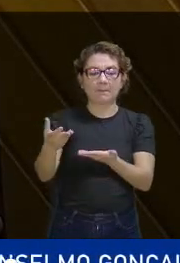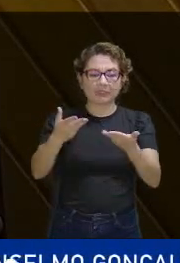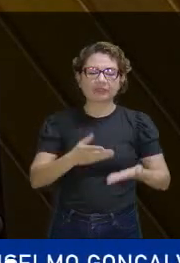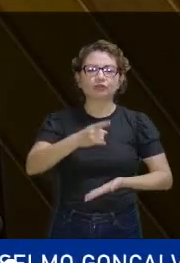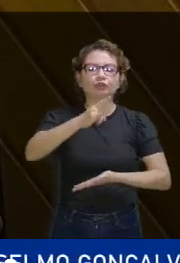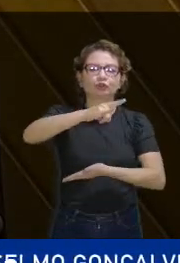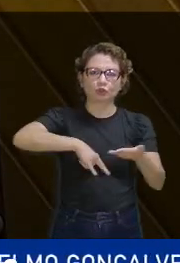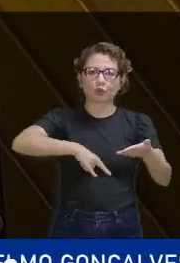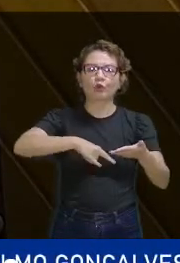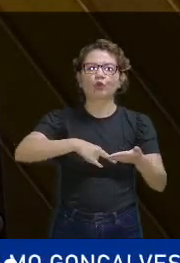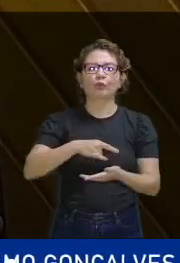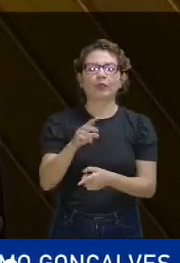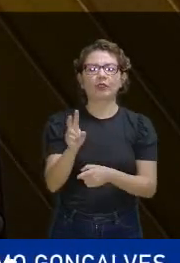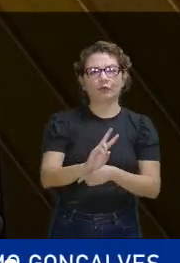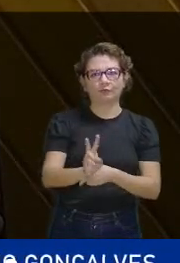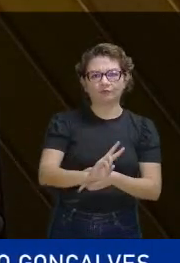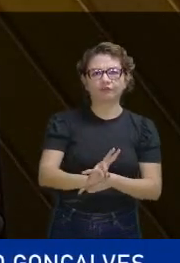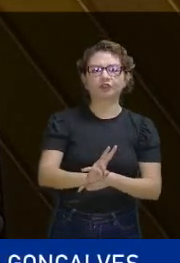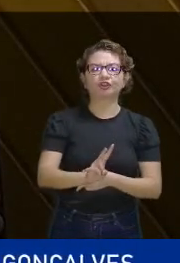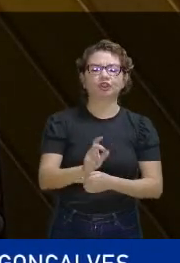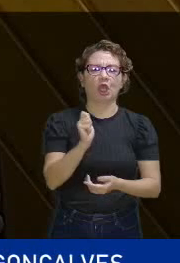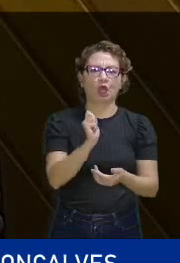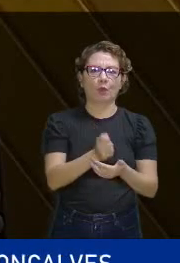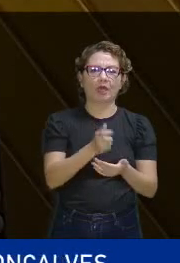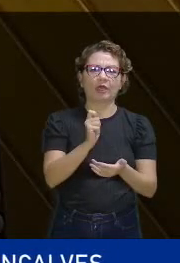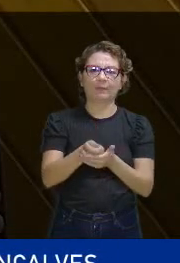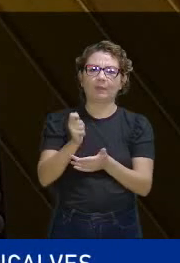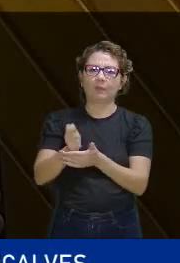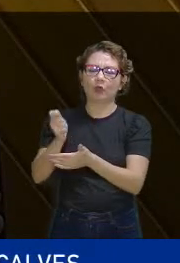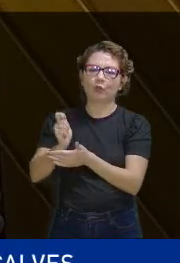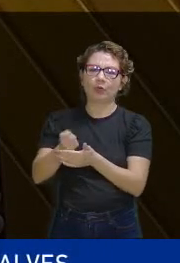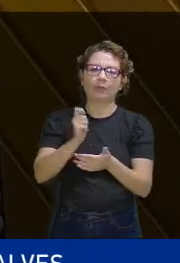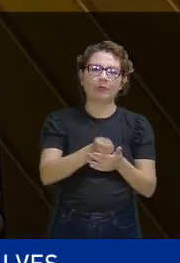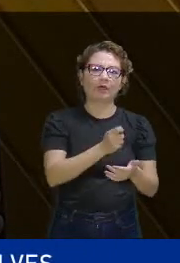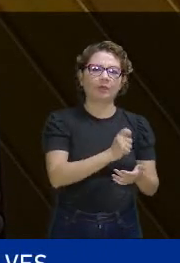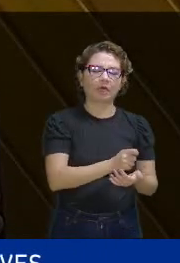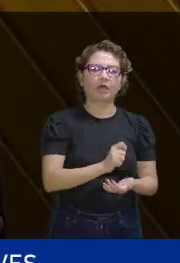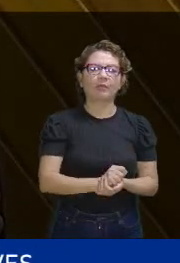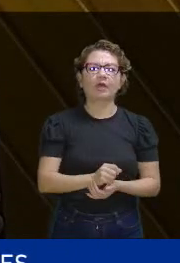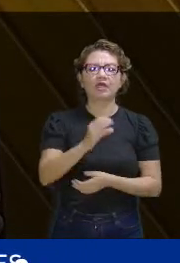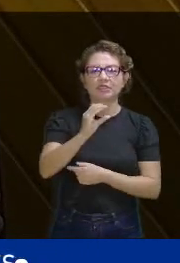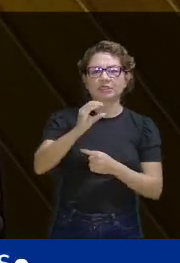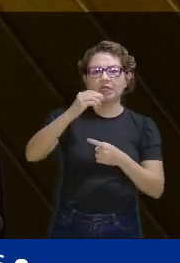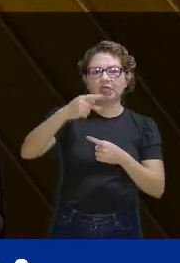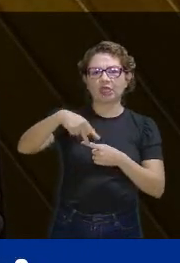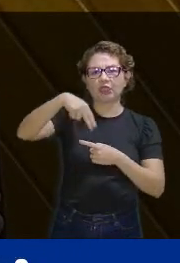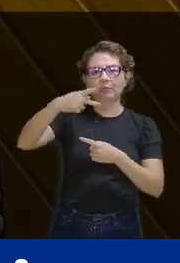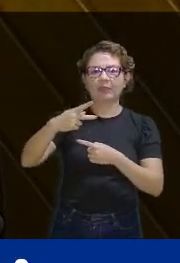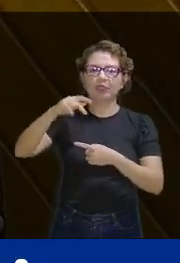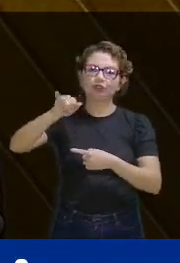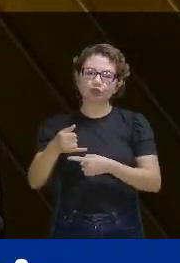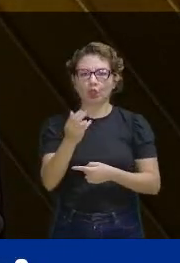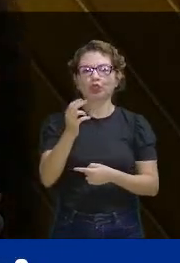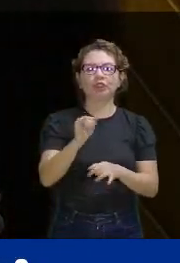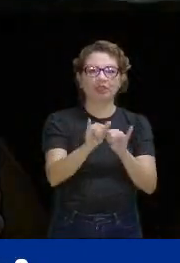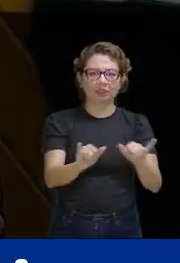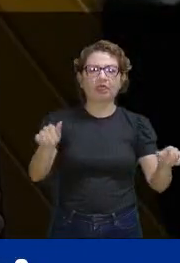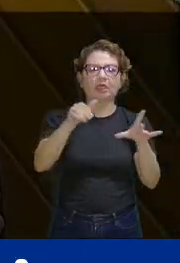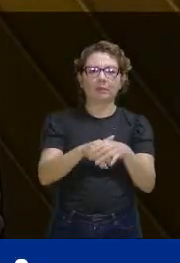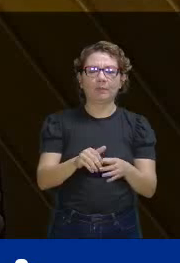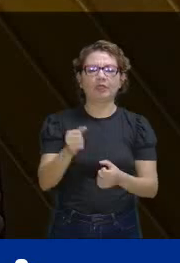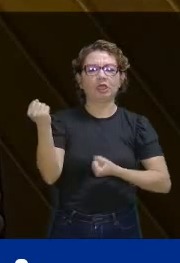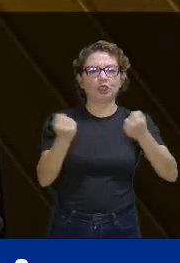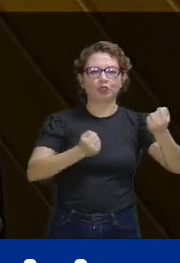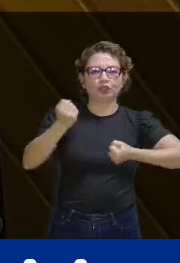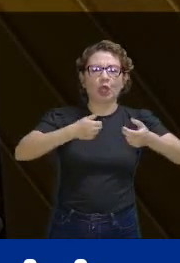de documento fiscal da despesa do qual conste o CNPJ da campanha, para abastecimento de veículos utilizados